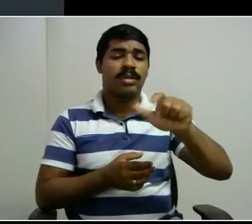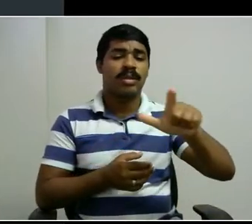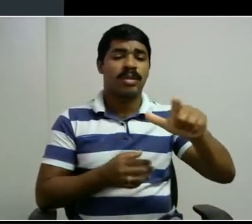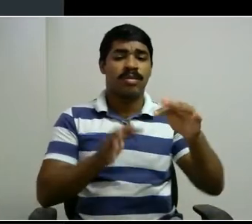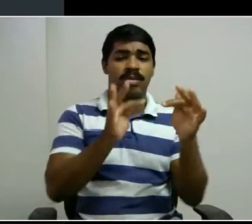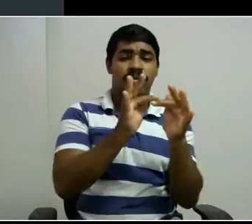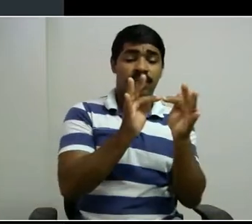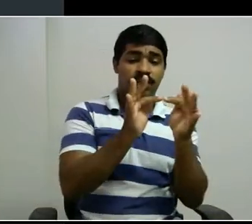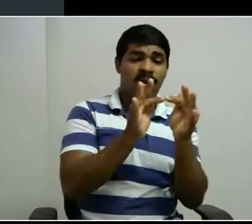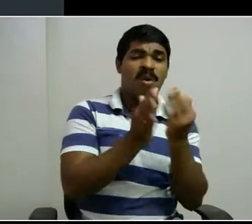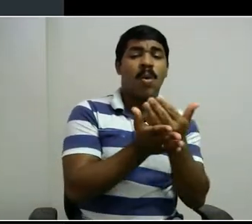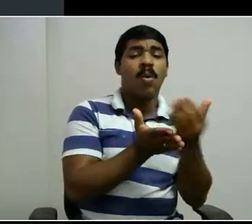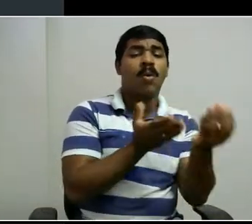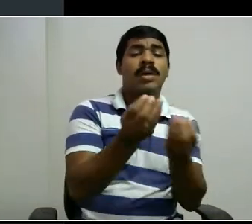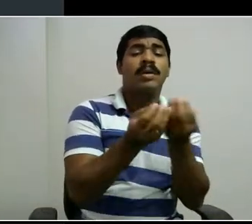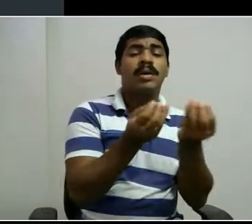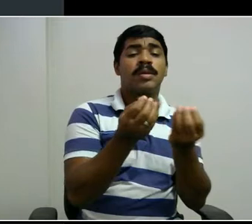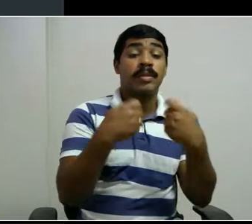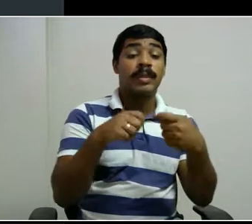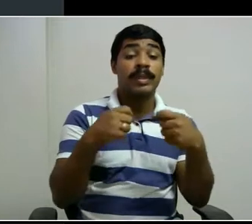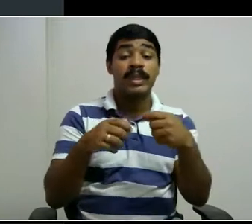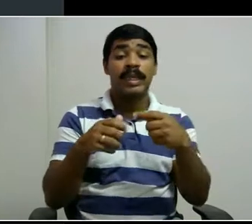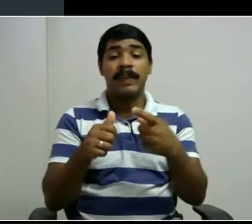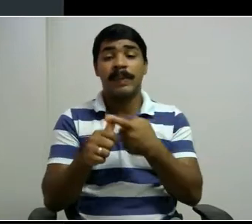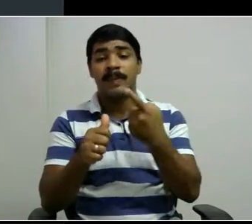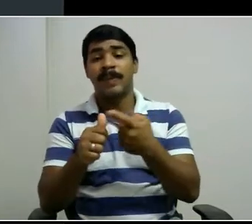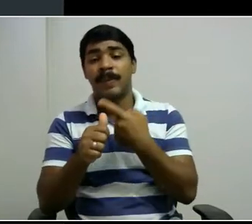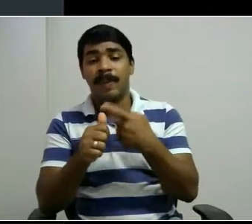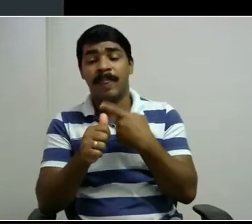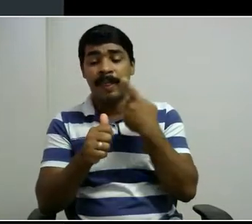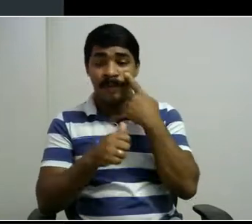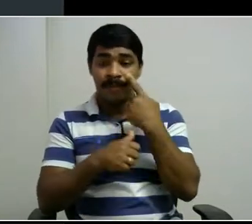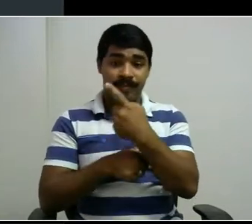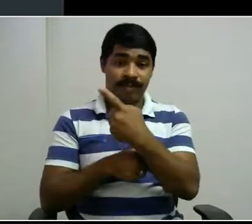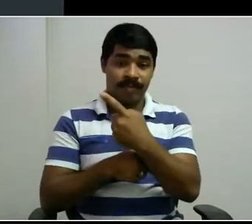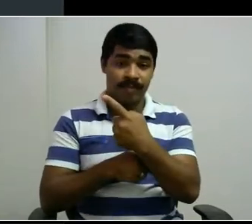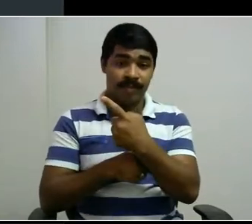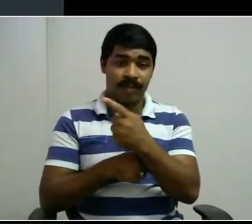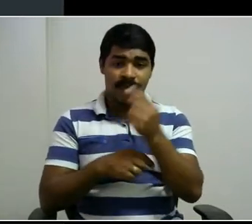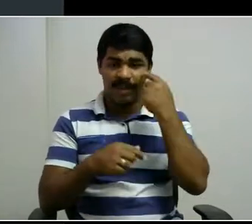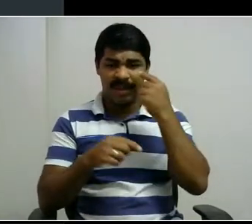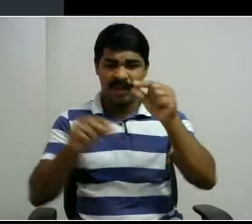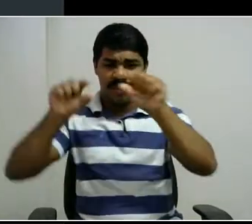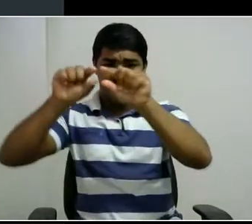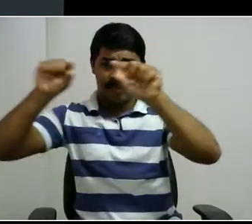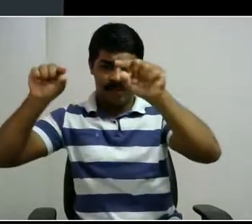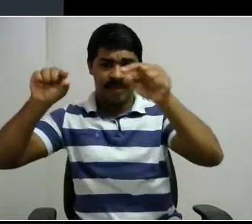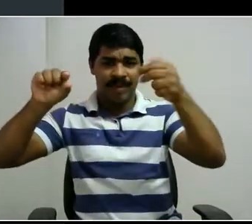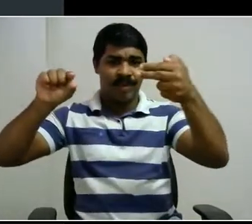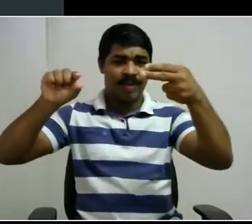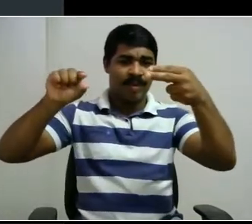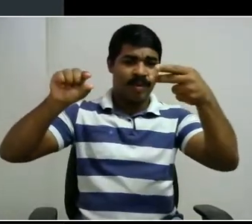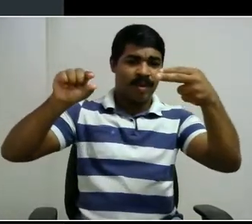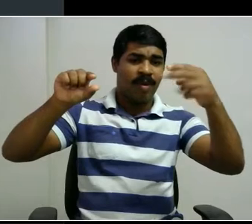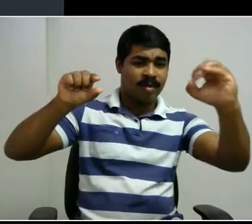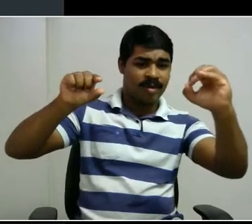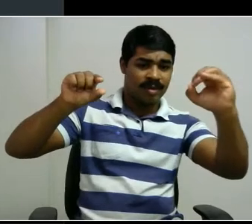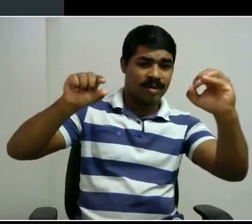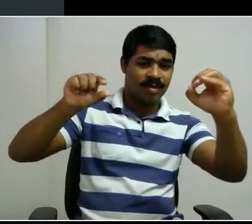raiz dessa função. Para isso, você vai pegar a função, né, e vai igualar ela a zero. Ó, peguei a função